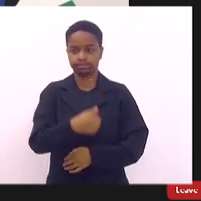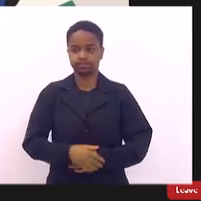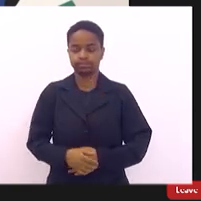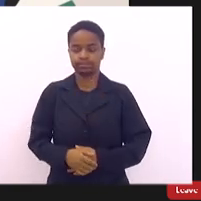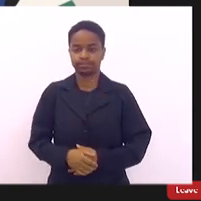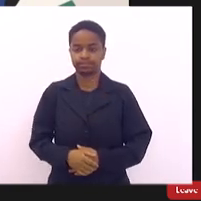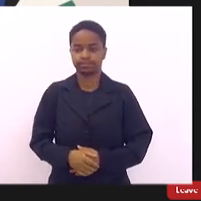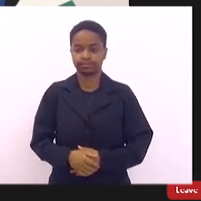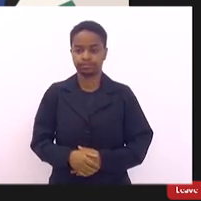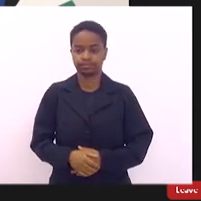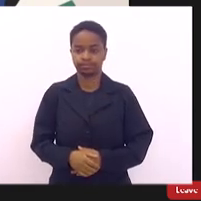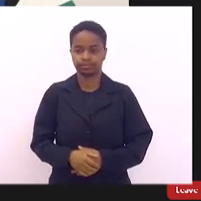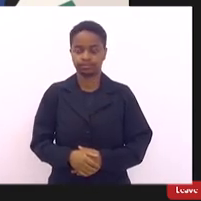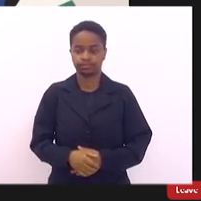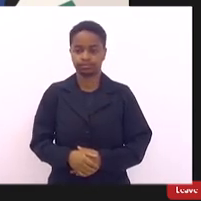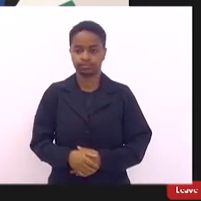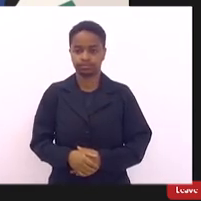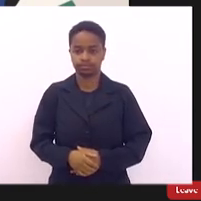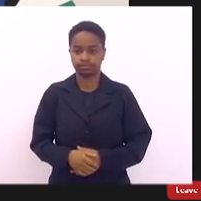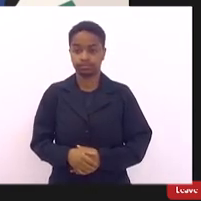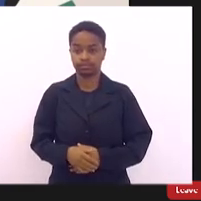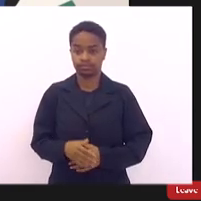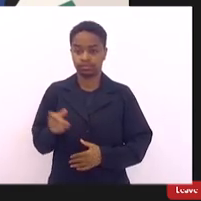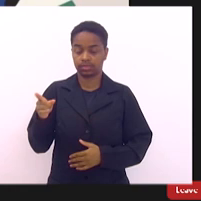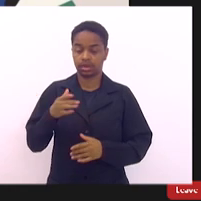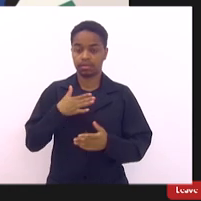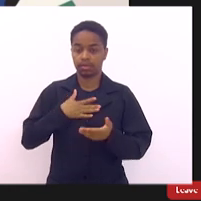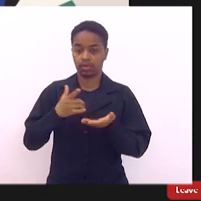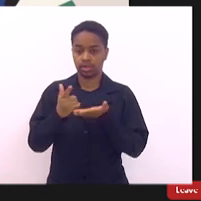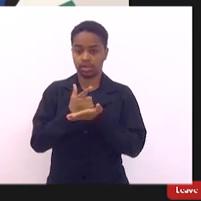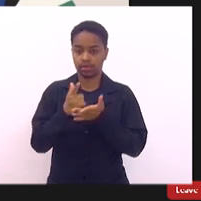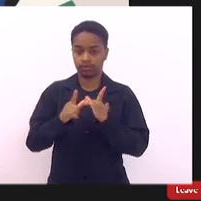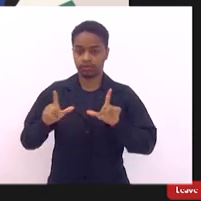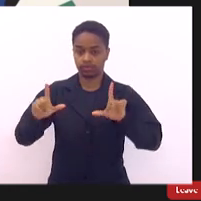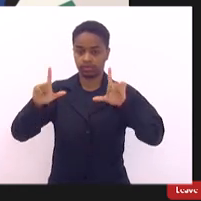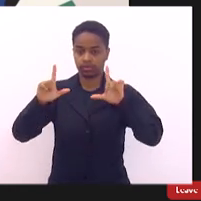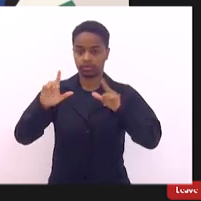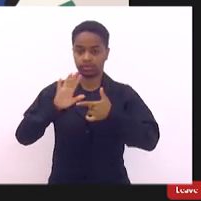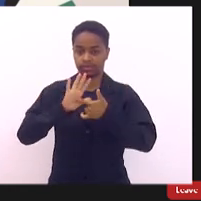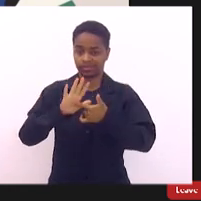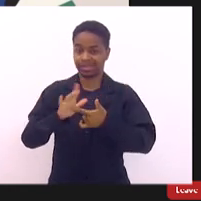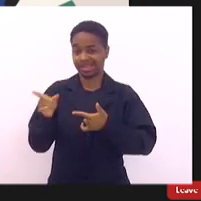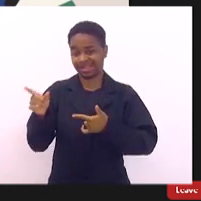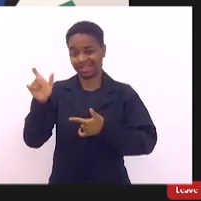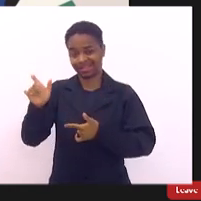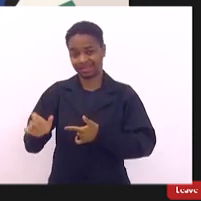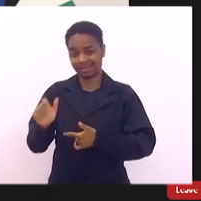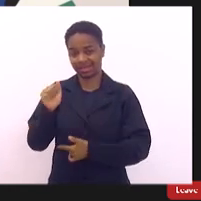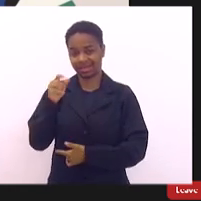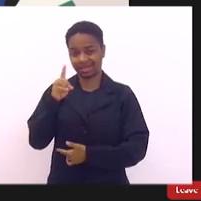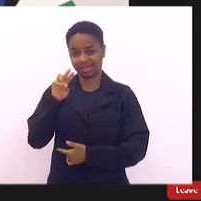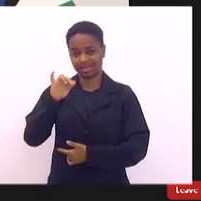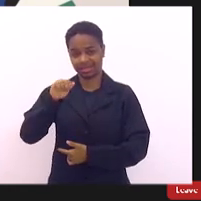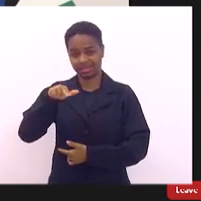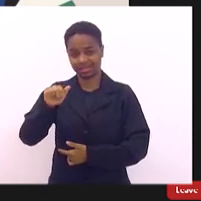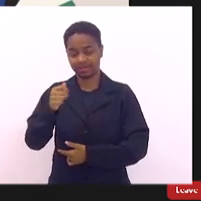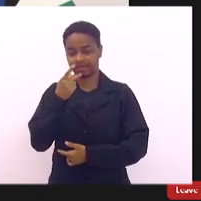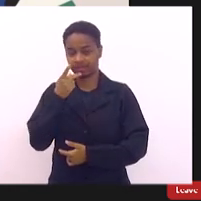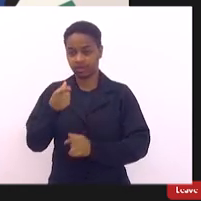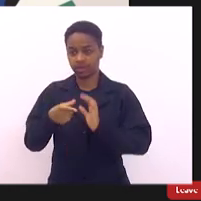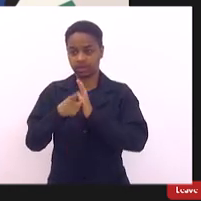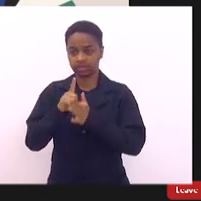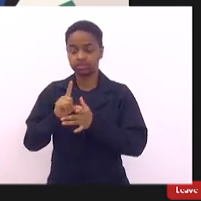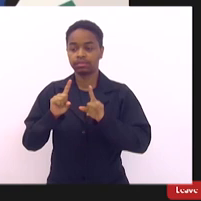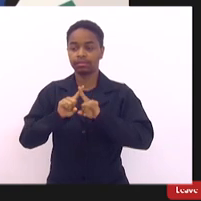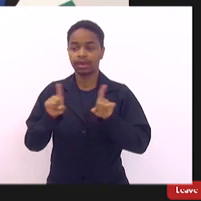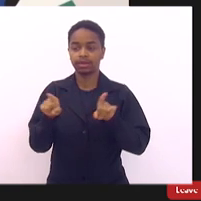Então, essa é a capa do livro que estava sendo mencionado, mas eu queria me referir